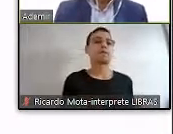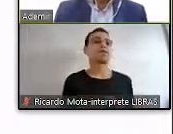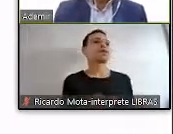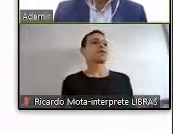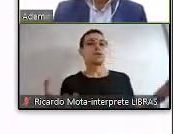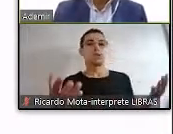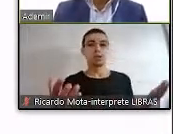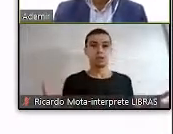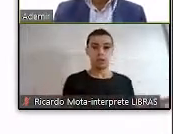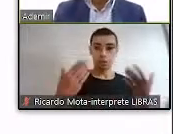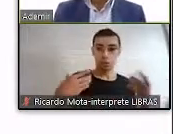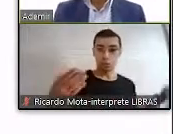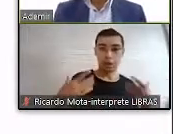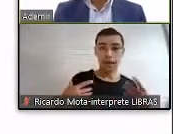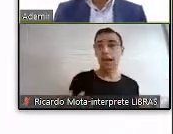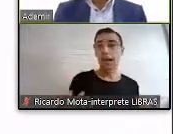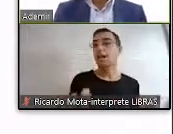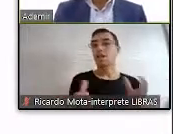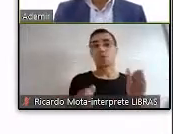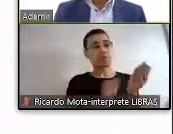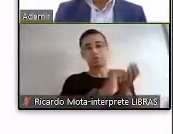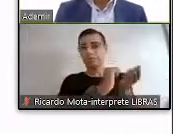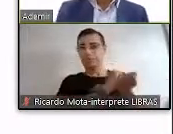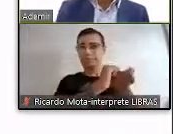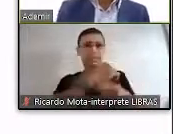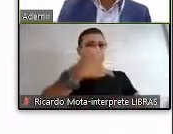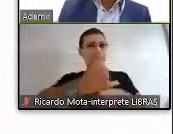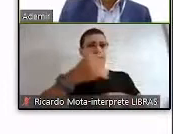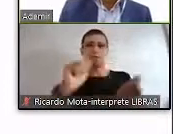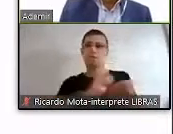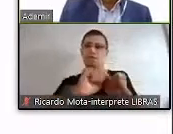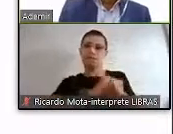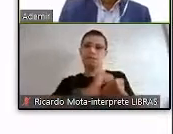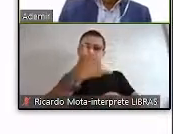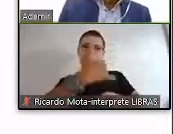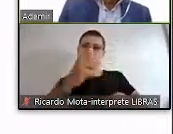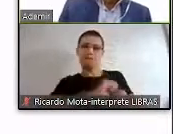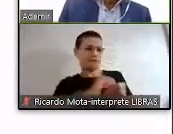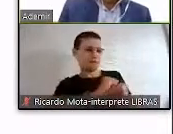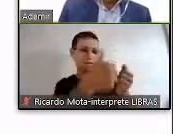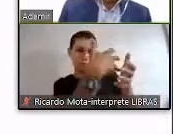danificação da ferragem, né? Compromete toda a resistência da estrutura.